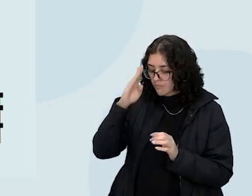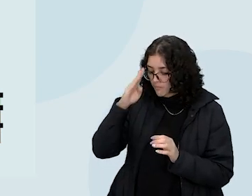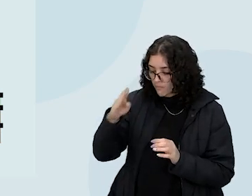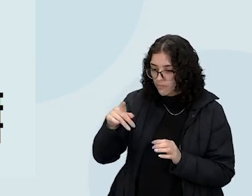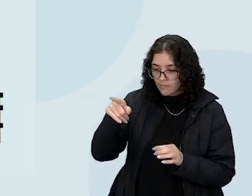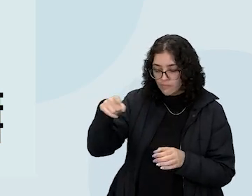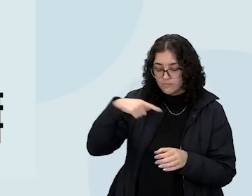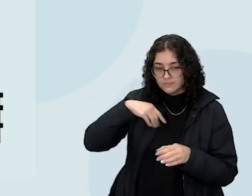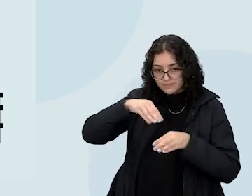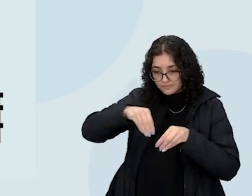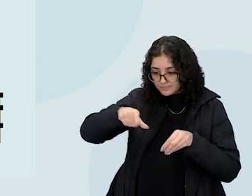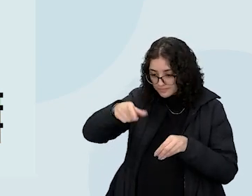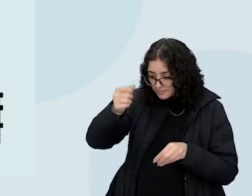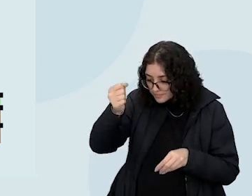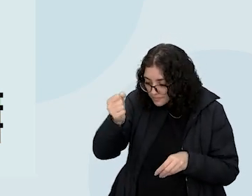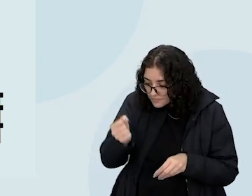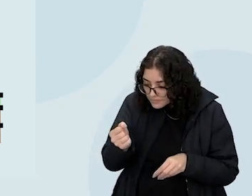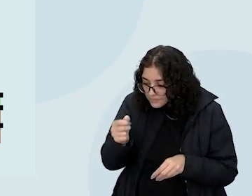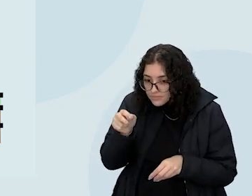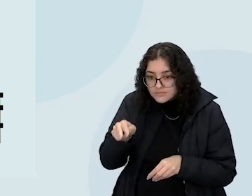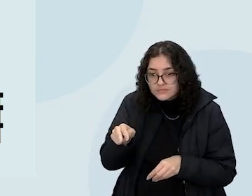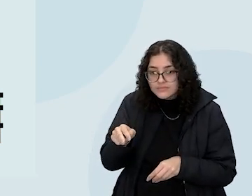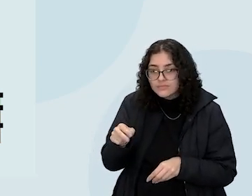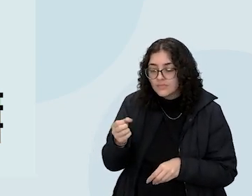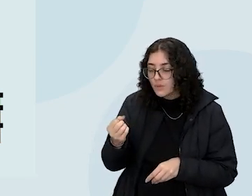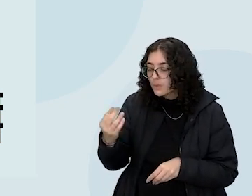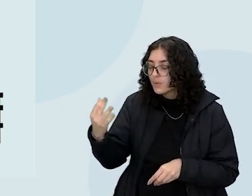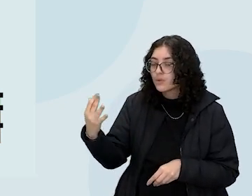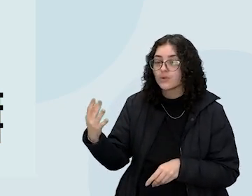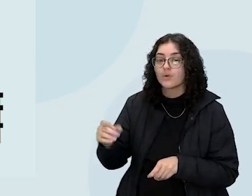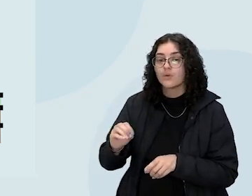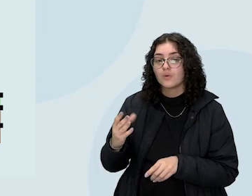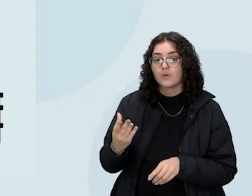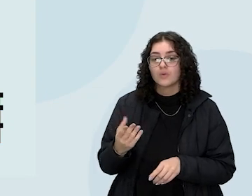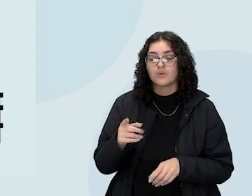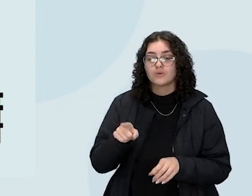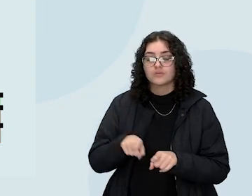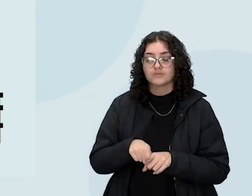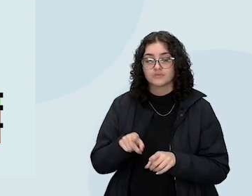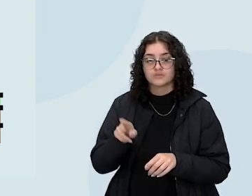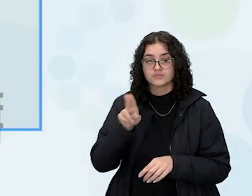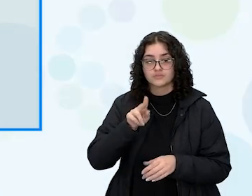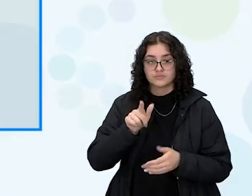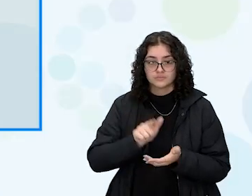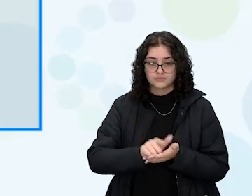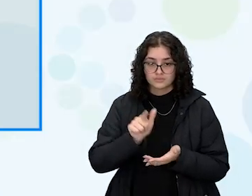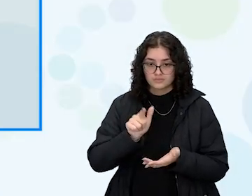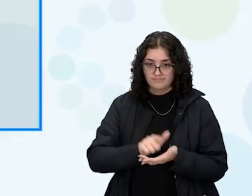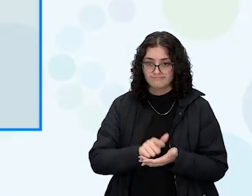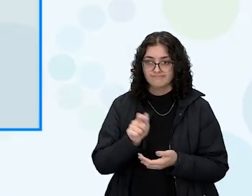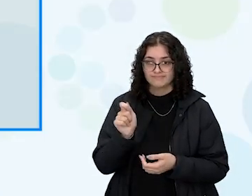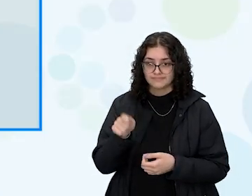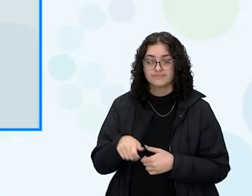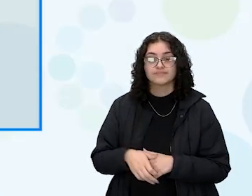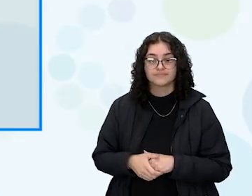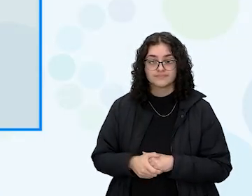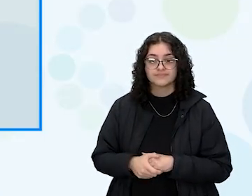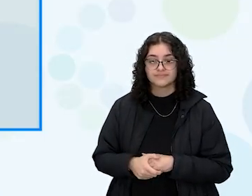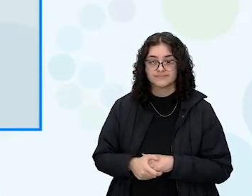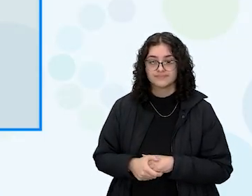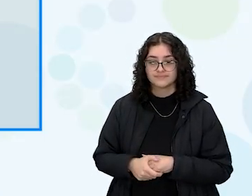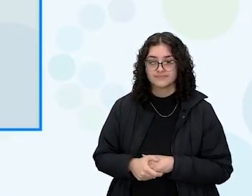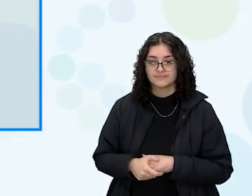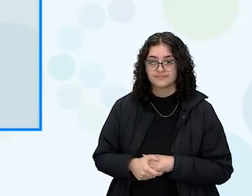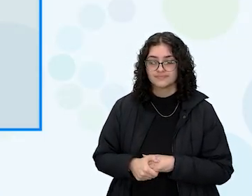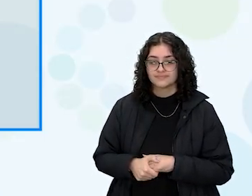no solo, ou a gente pode fazer testes em soluções usando o papel indicador universal, tá certo?